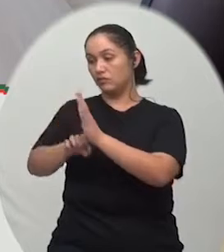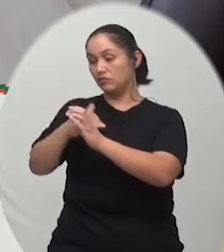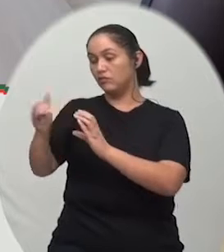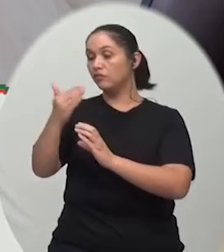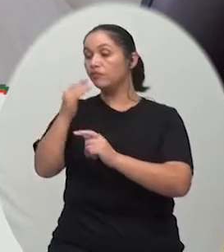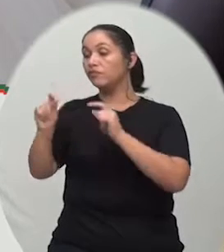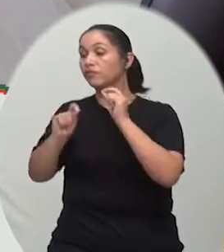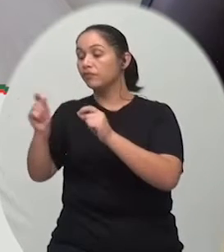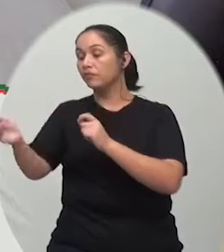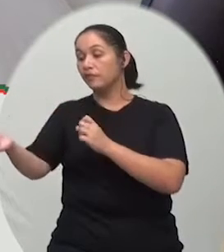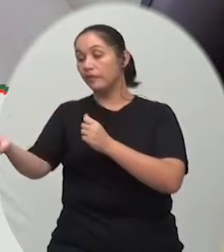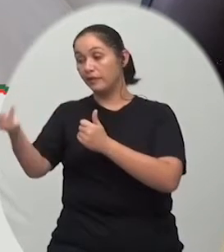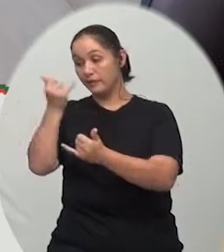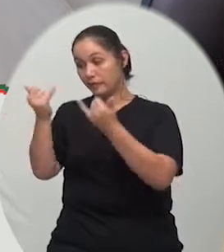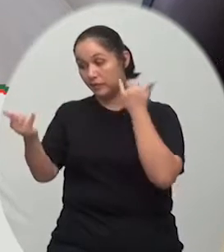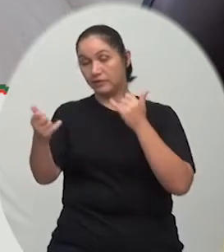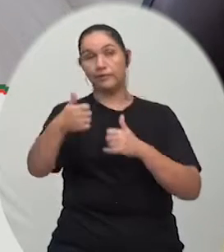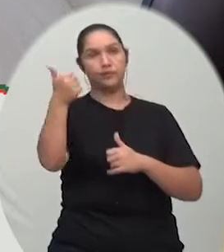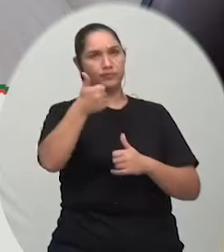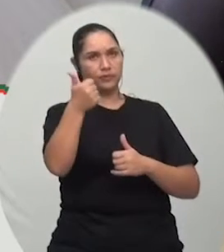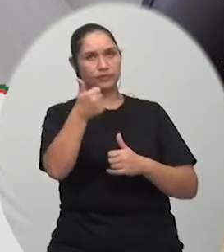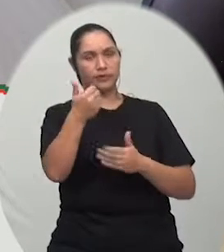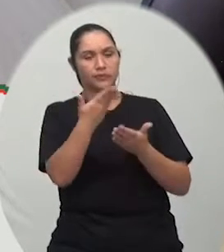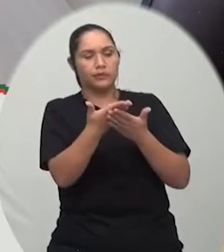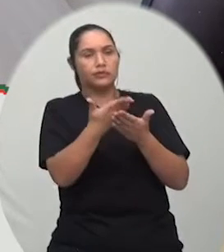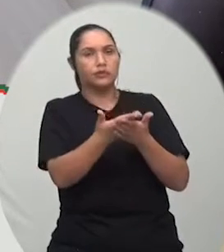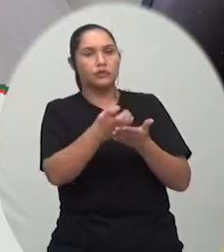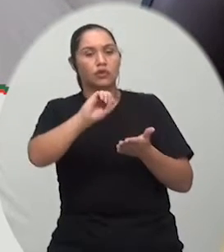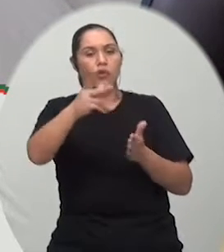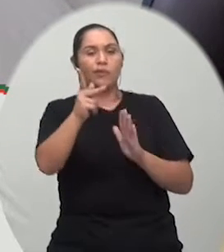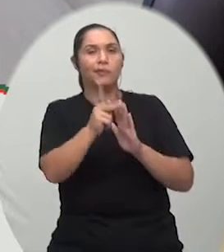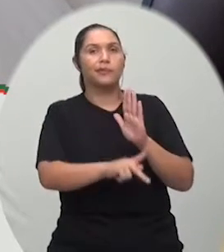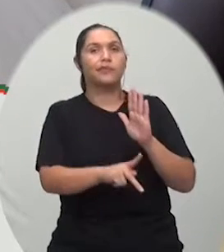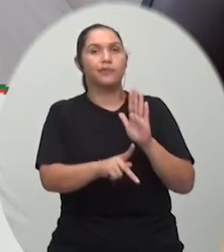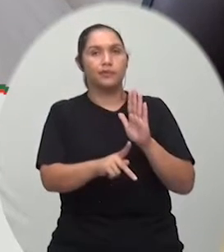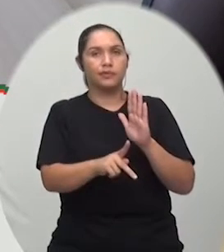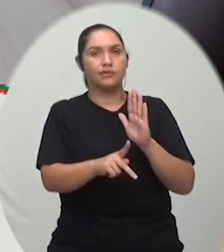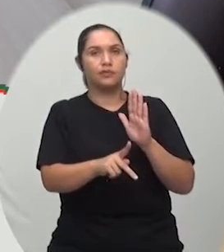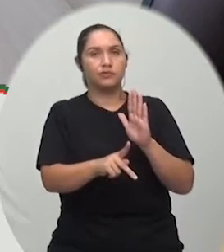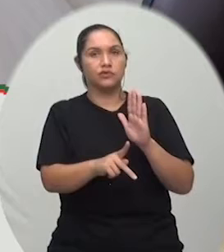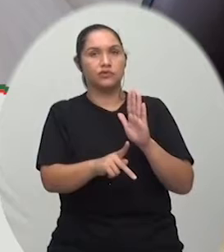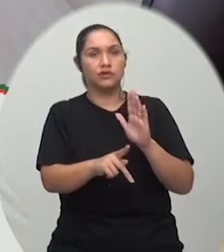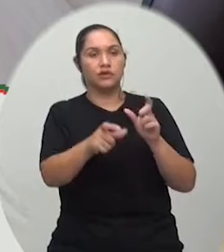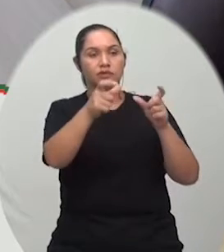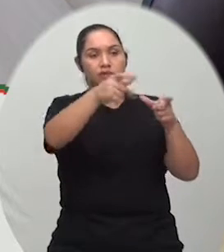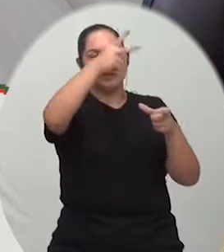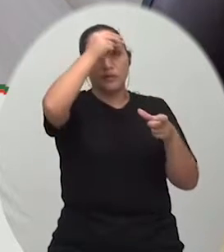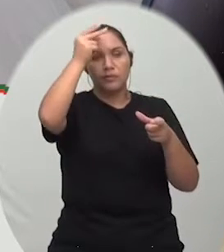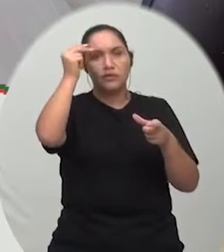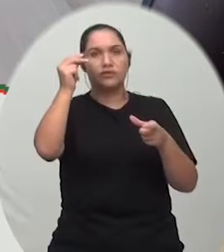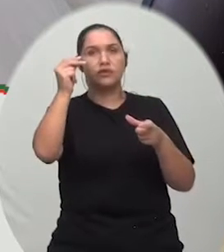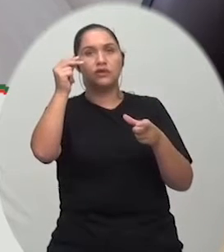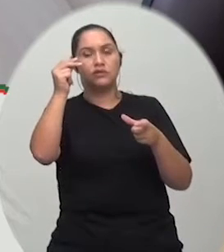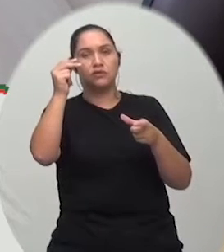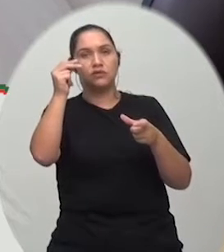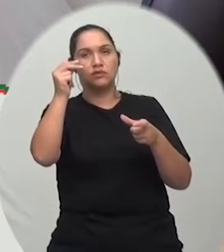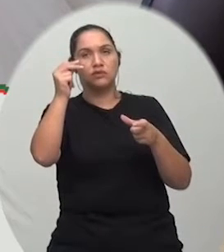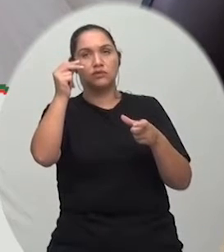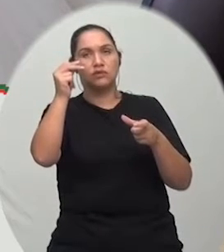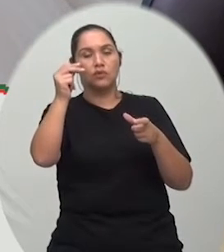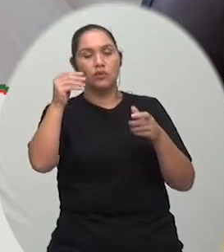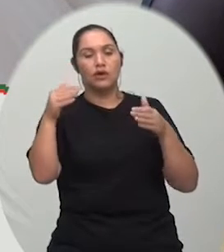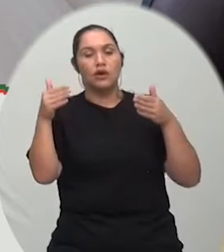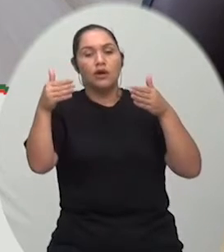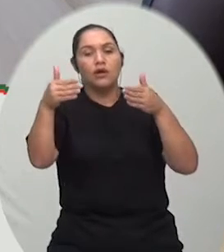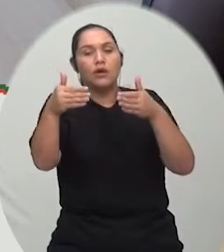solicitando as seguintes informações. Primeiro, se existe estudo ou projeto no planejamento da Prefeitura Municipal com a finalidade de